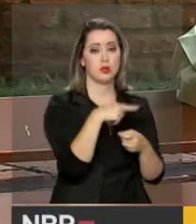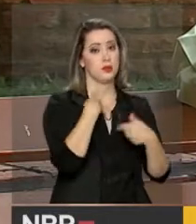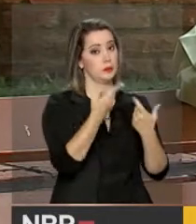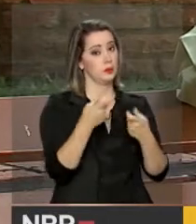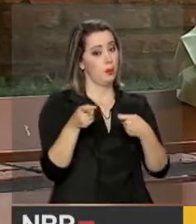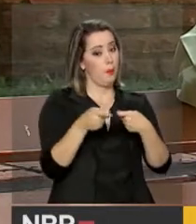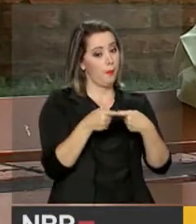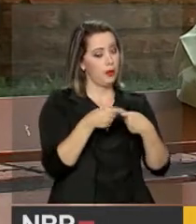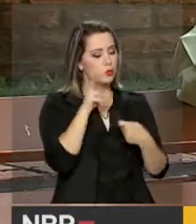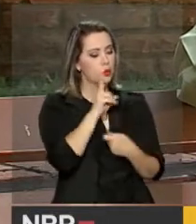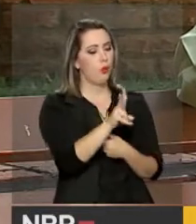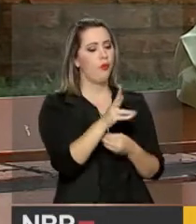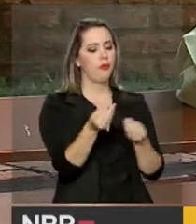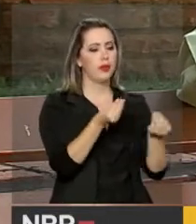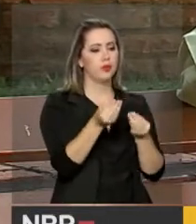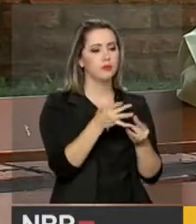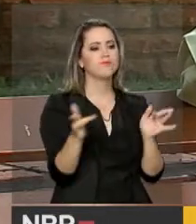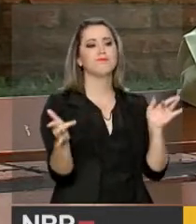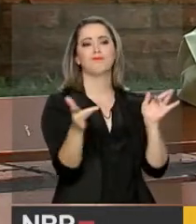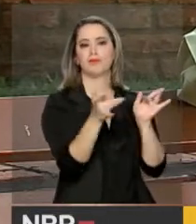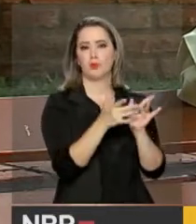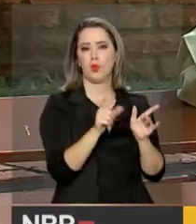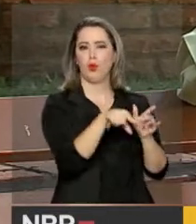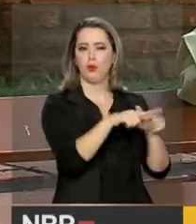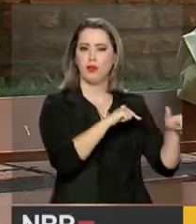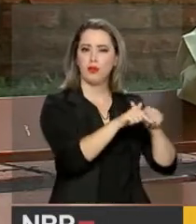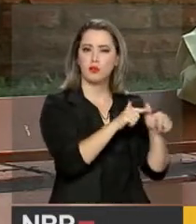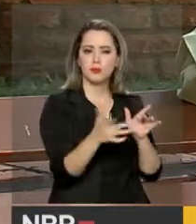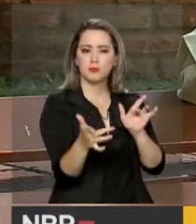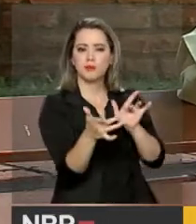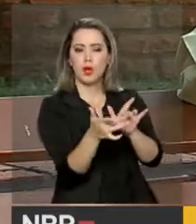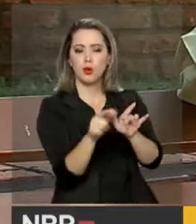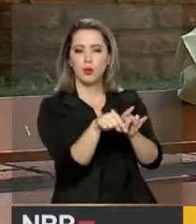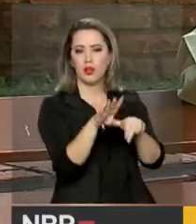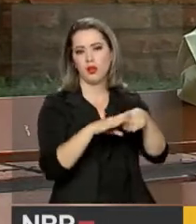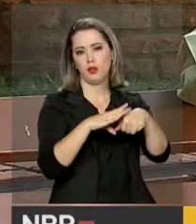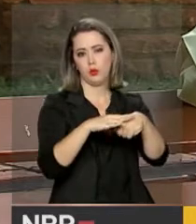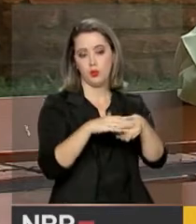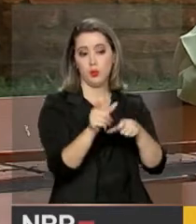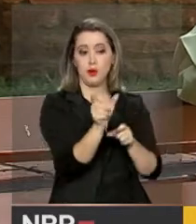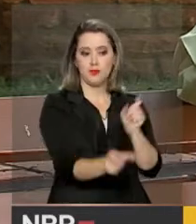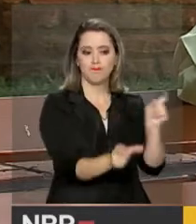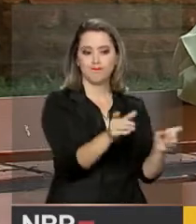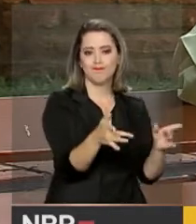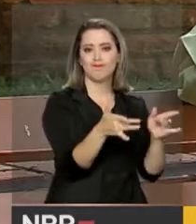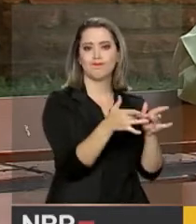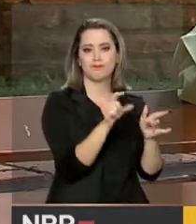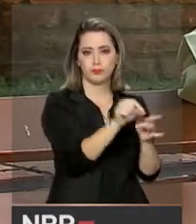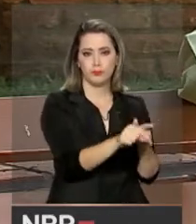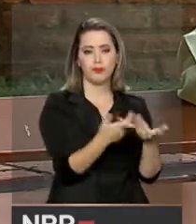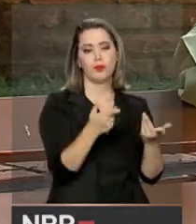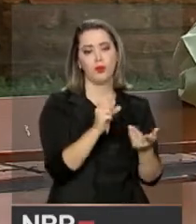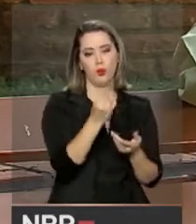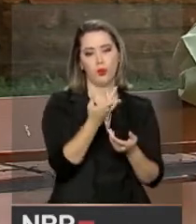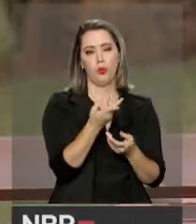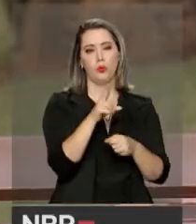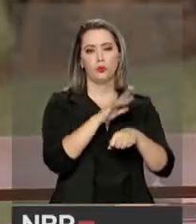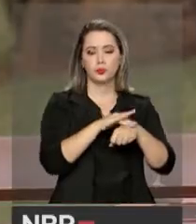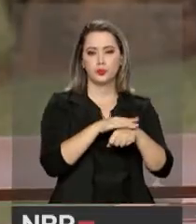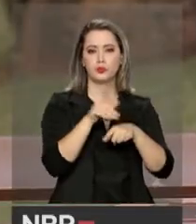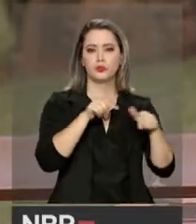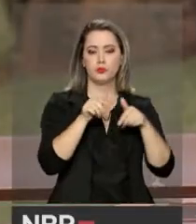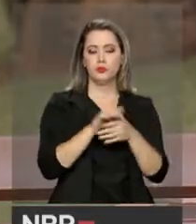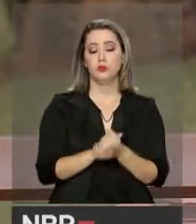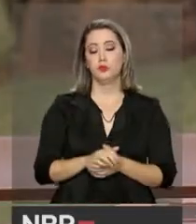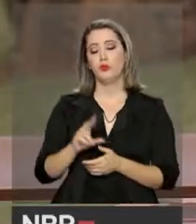feita a relação entre o trabalho e a doença. E aí é mais uma forma de registrar o acidente ou doença do trabalho. Ou